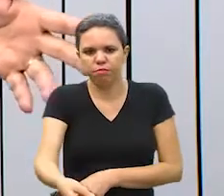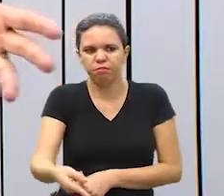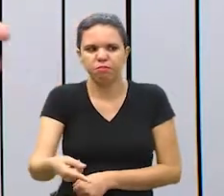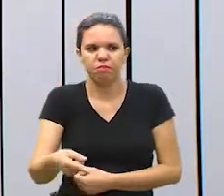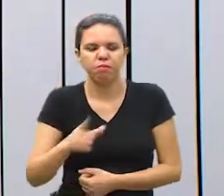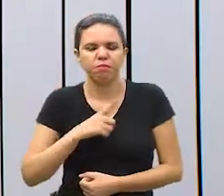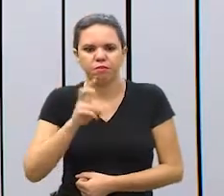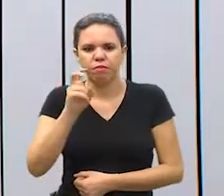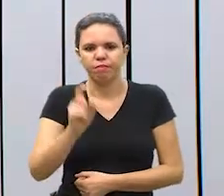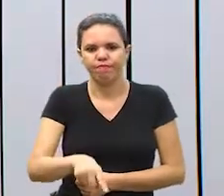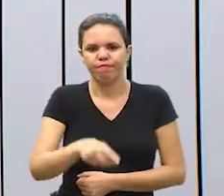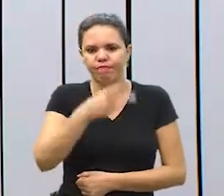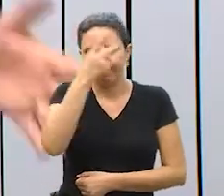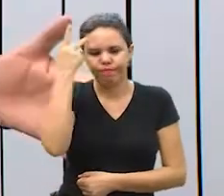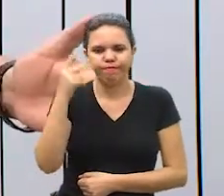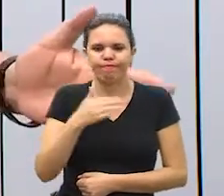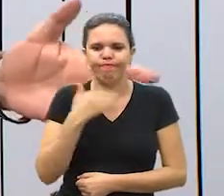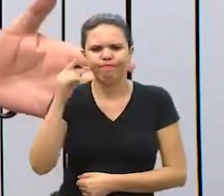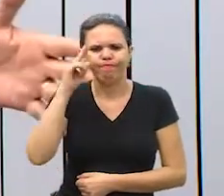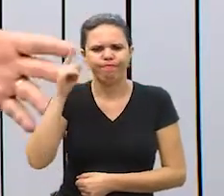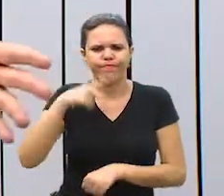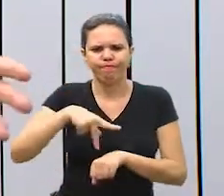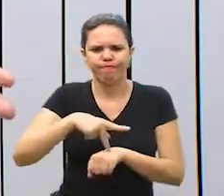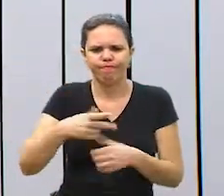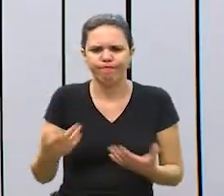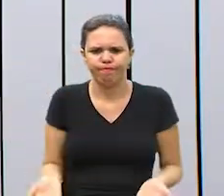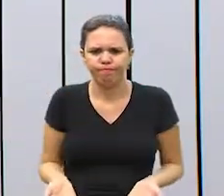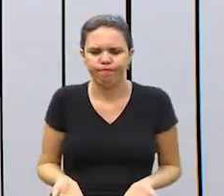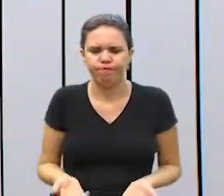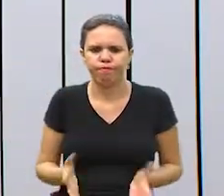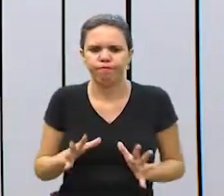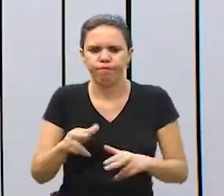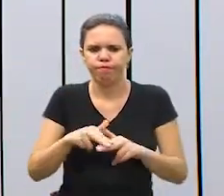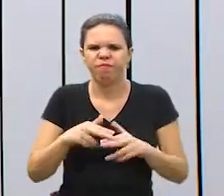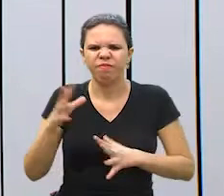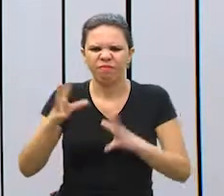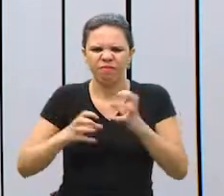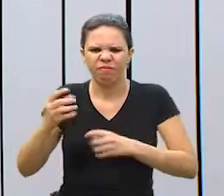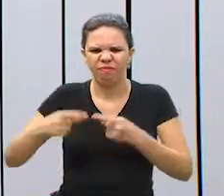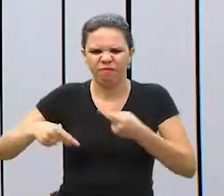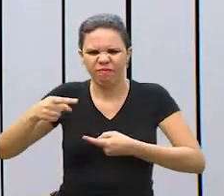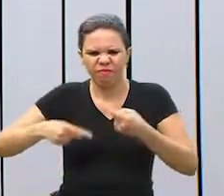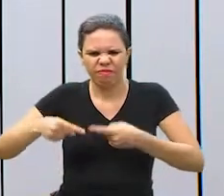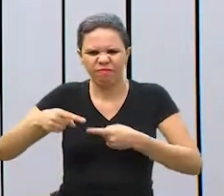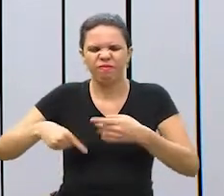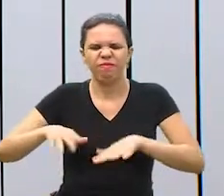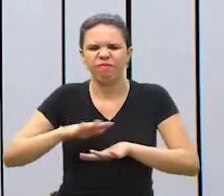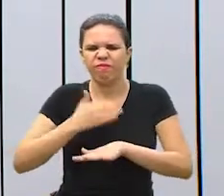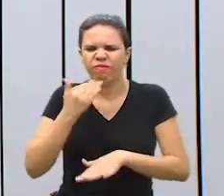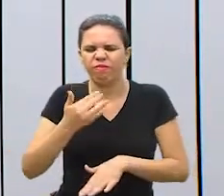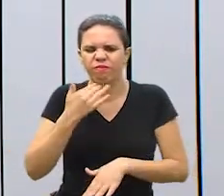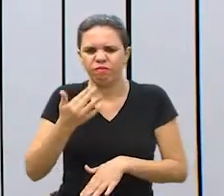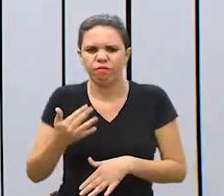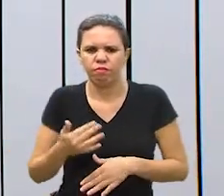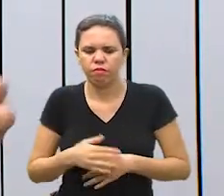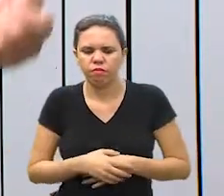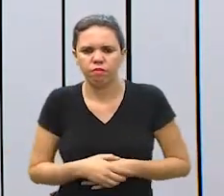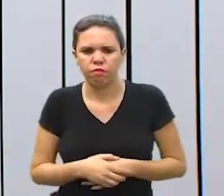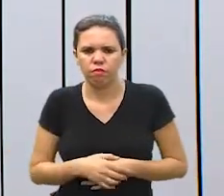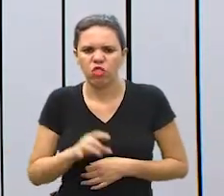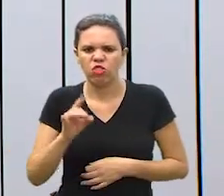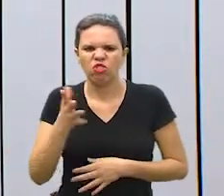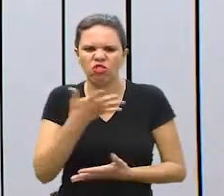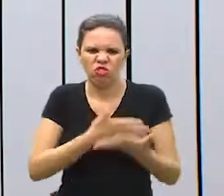ter 5.000 pessoas mortas por dia nesse país. Nossa. Tudo por brigas políticas que não levam a nada e que